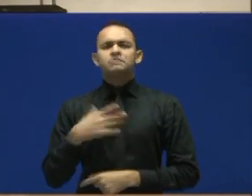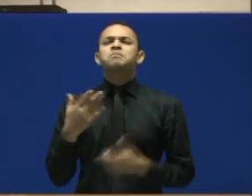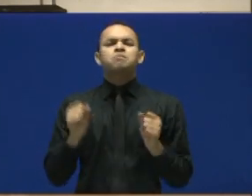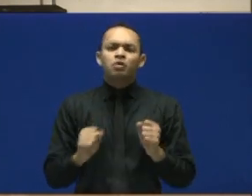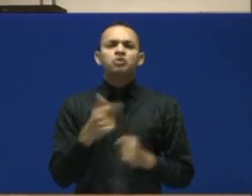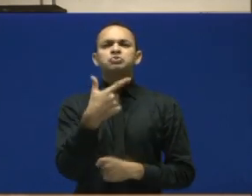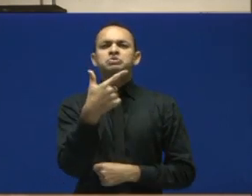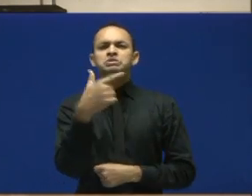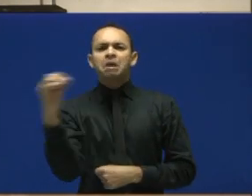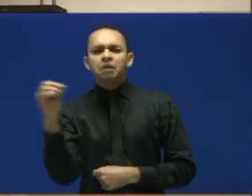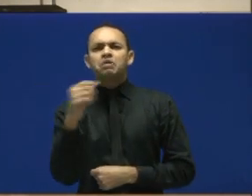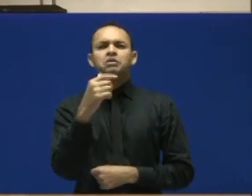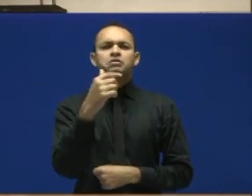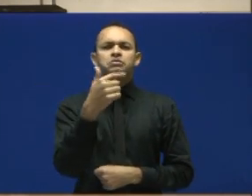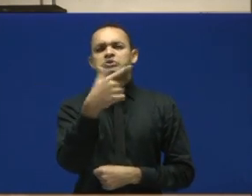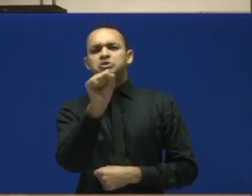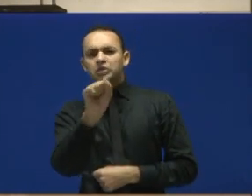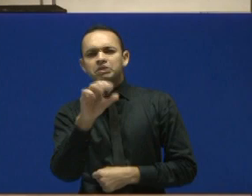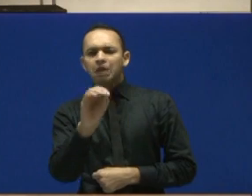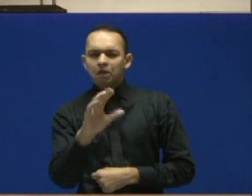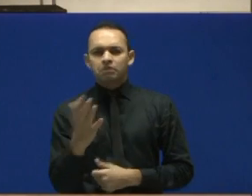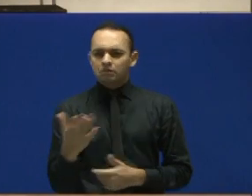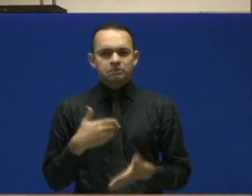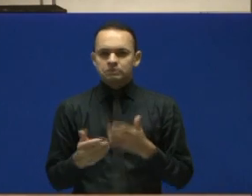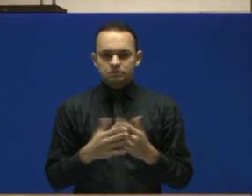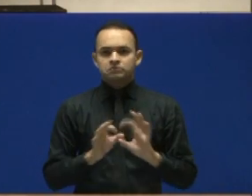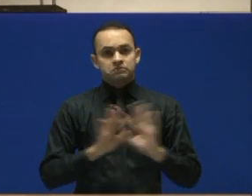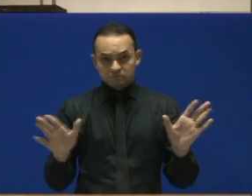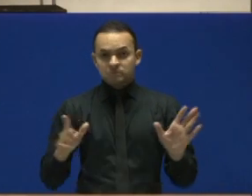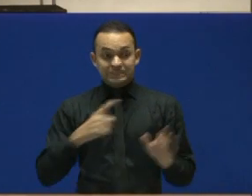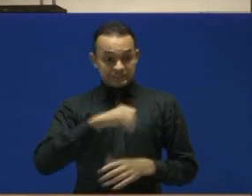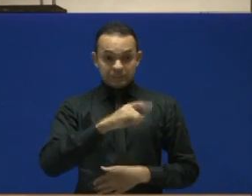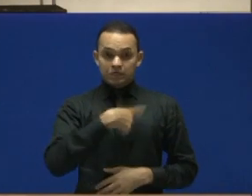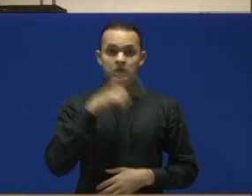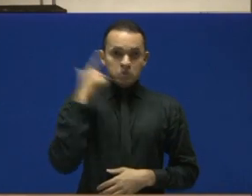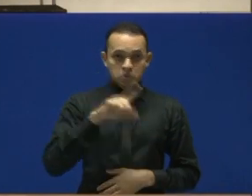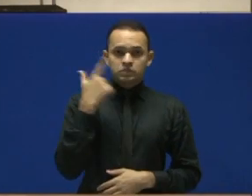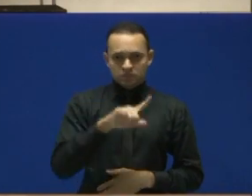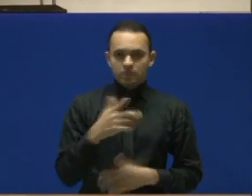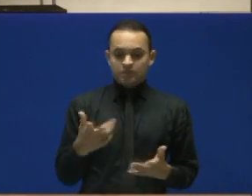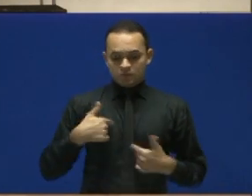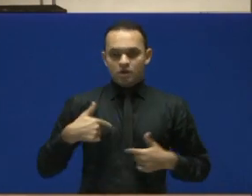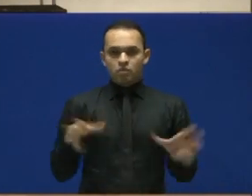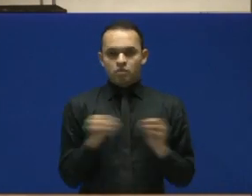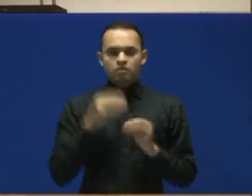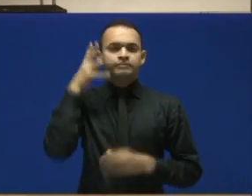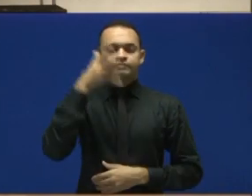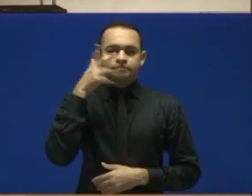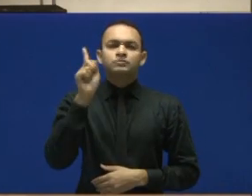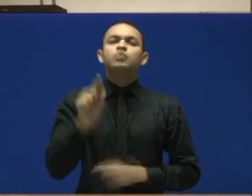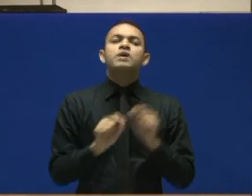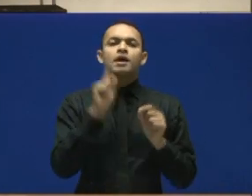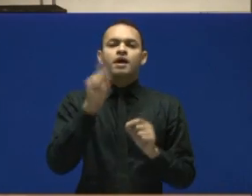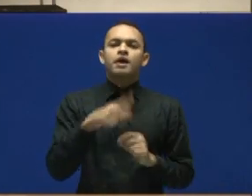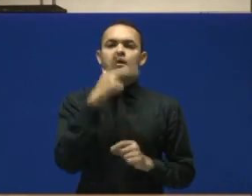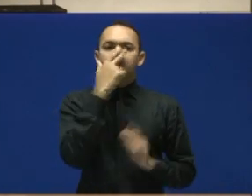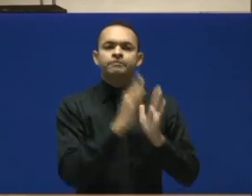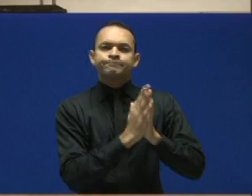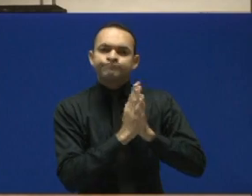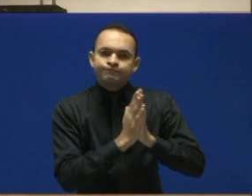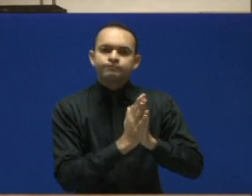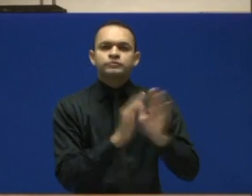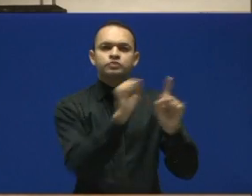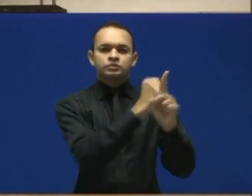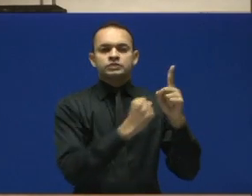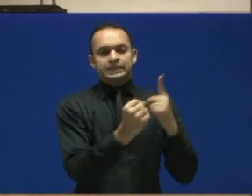aqui se nos dessem as condições então o meu discurso aqui é um apelo é um apelo para que a sociedade